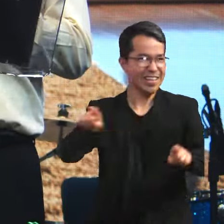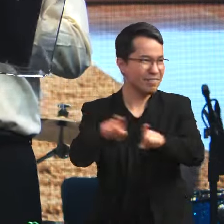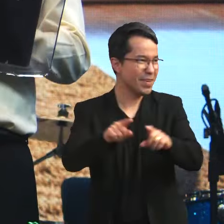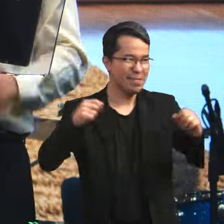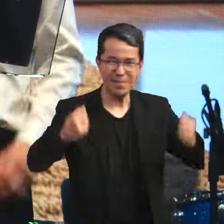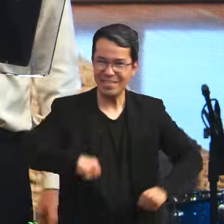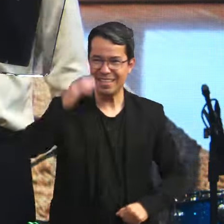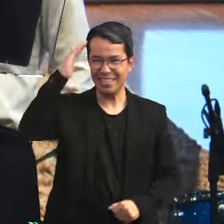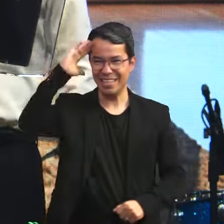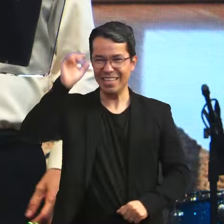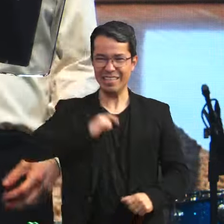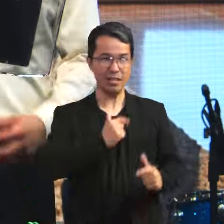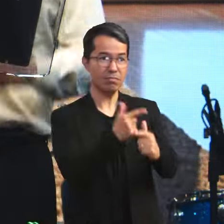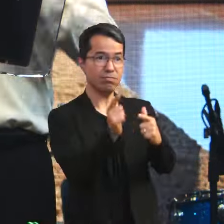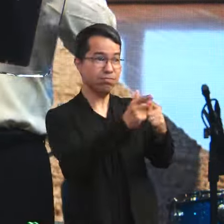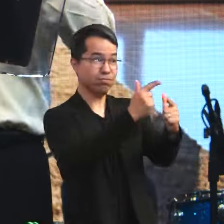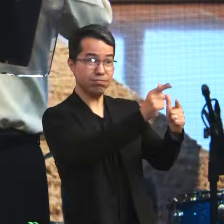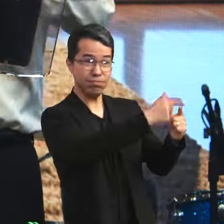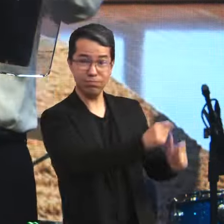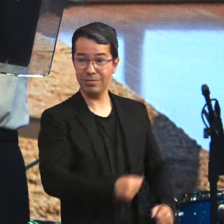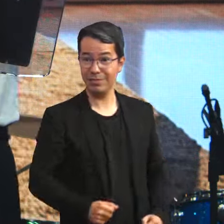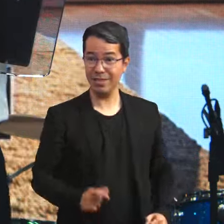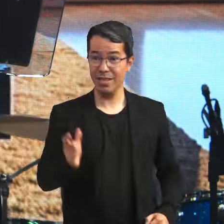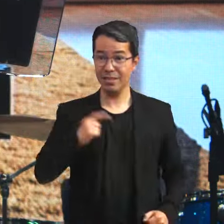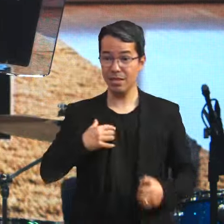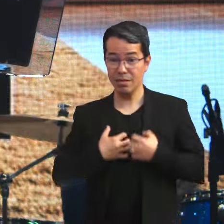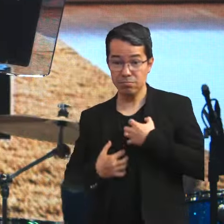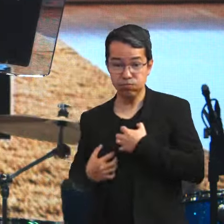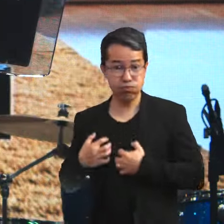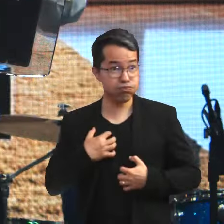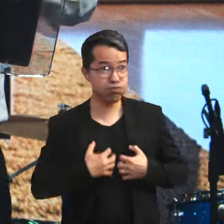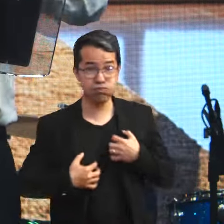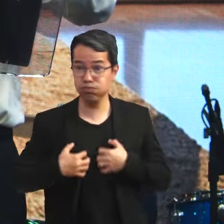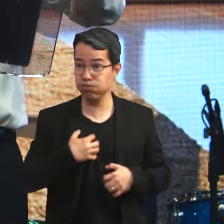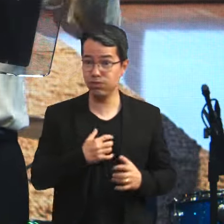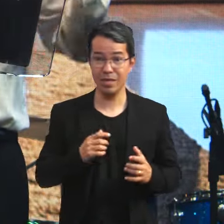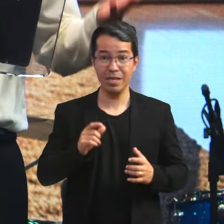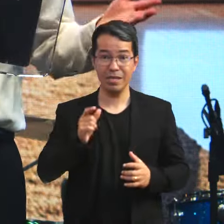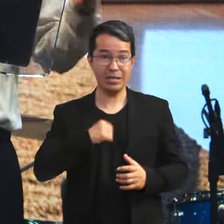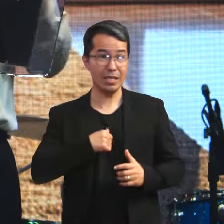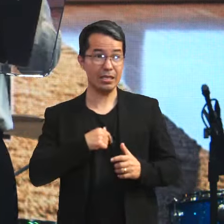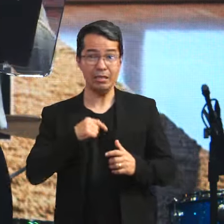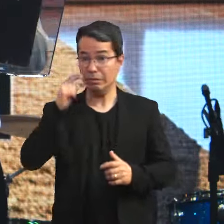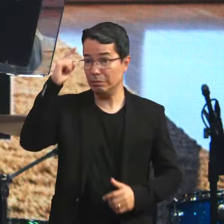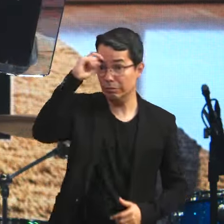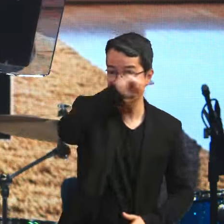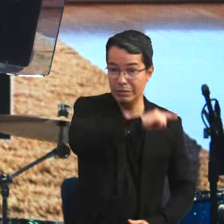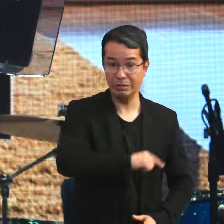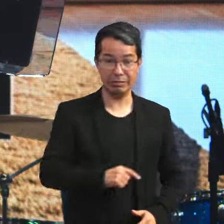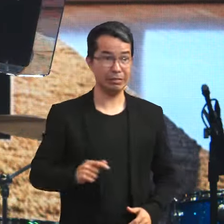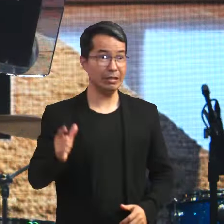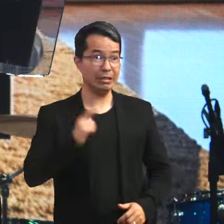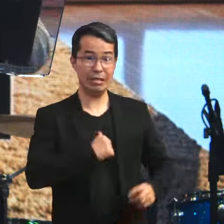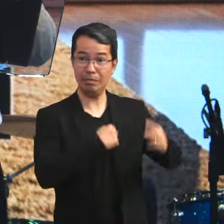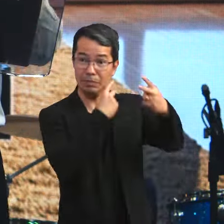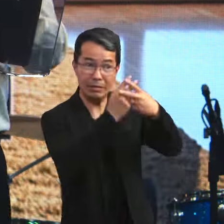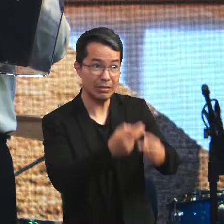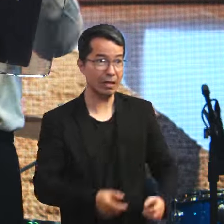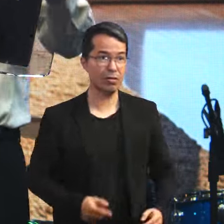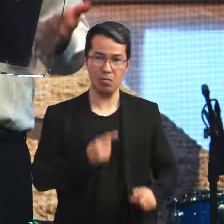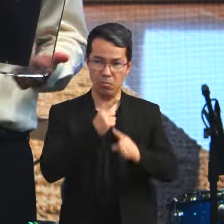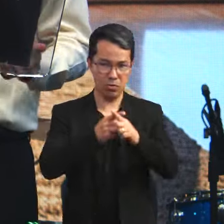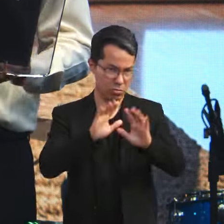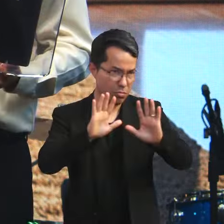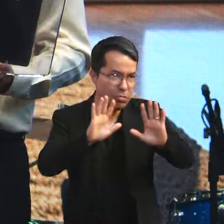então de queenb compartir evangel porque compartilhar o evangelho a outras pessoas